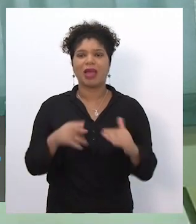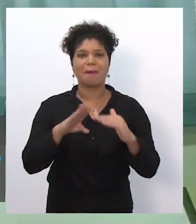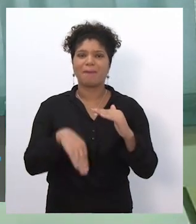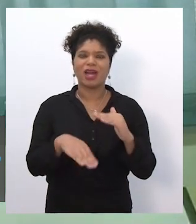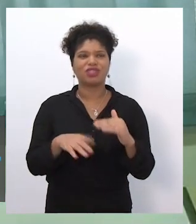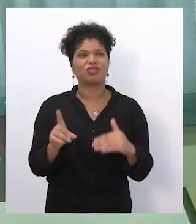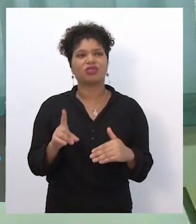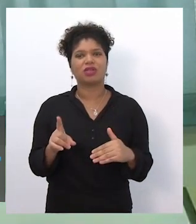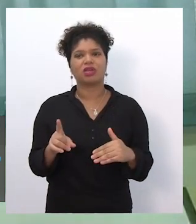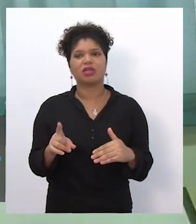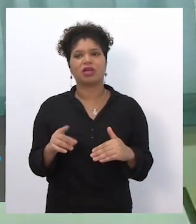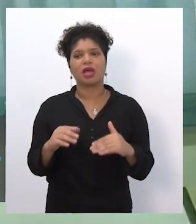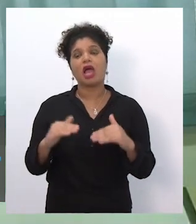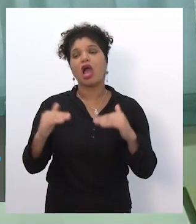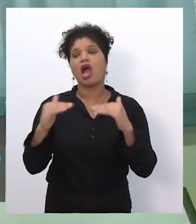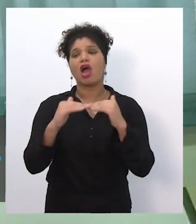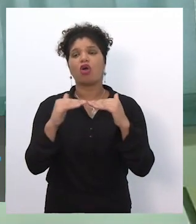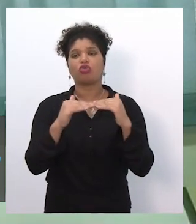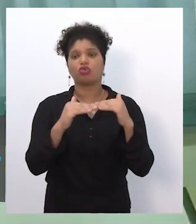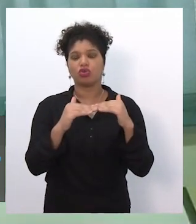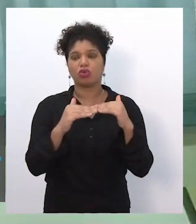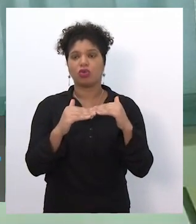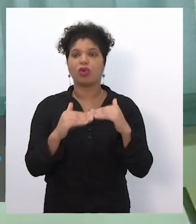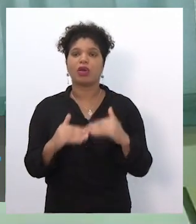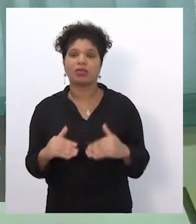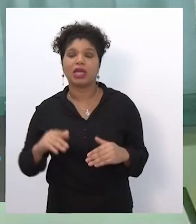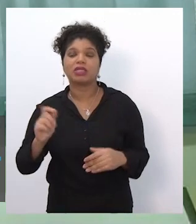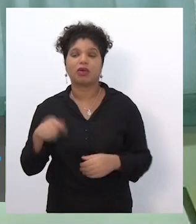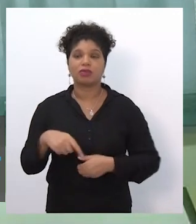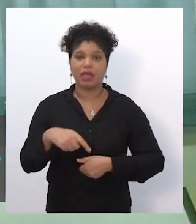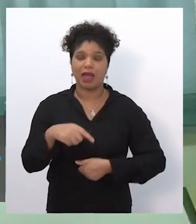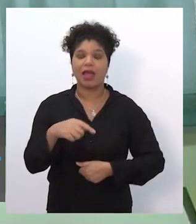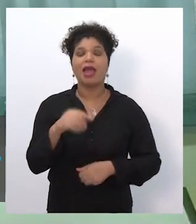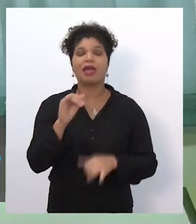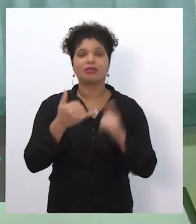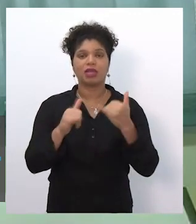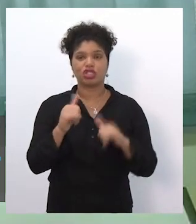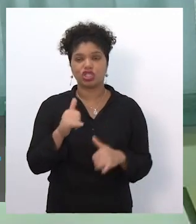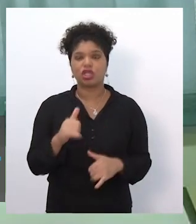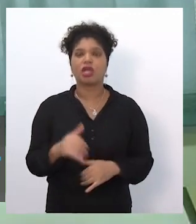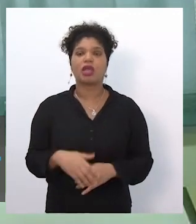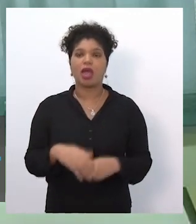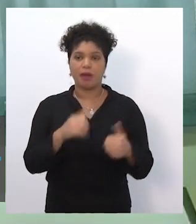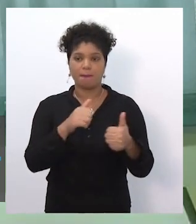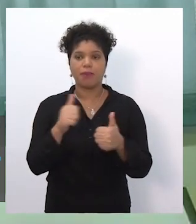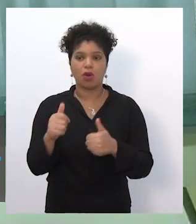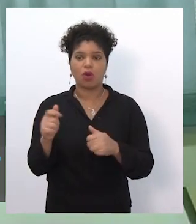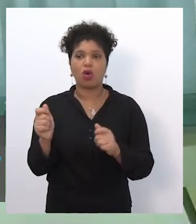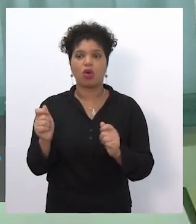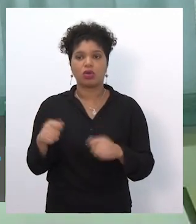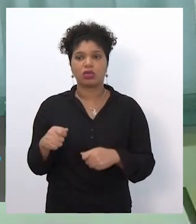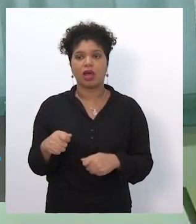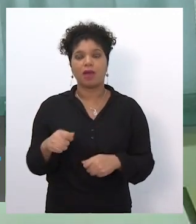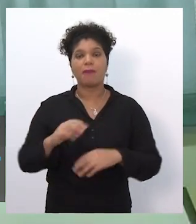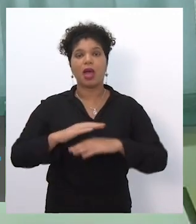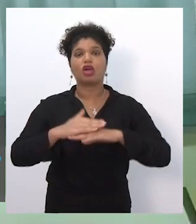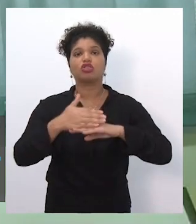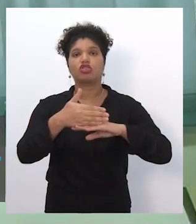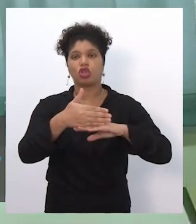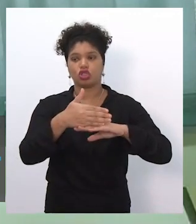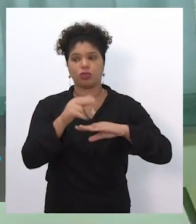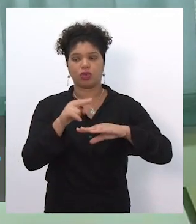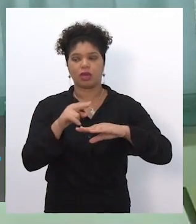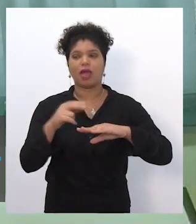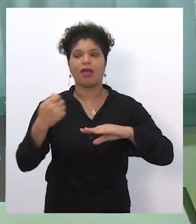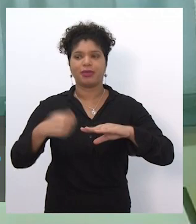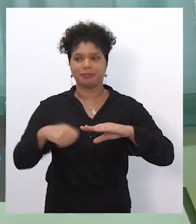baixa, uma alta, na verdade, alta economia de energia. Então, possivelmente, esse processador ele ficaria mais para notebook, porque o notebook